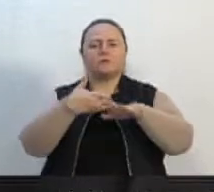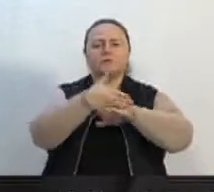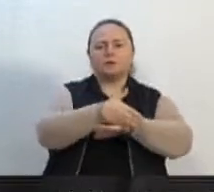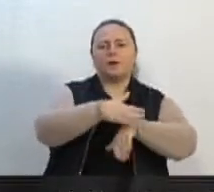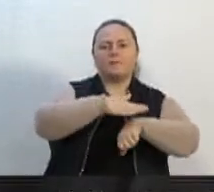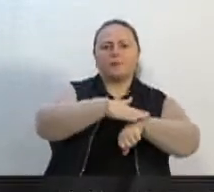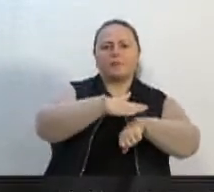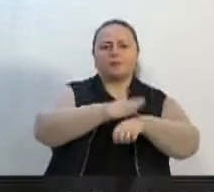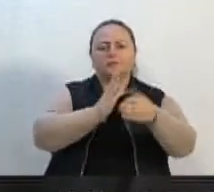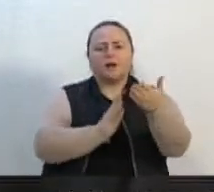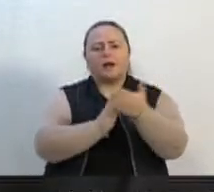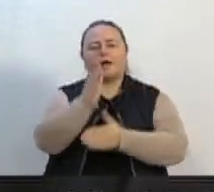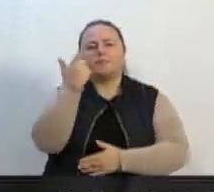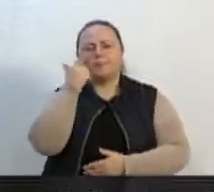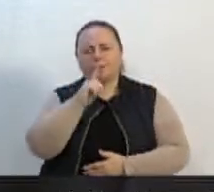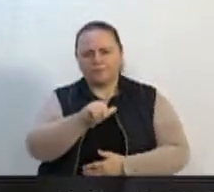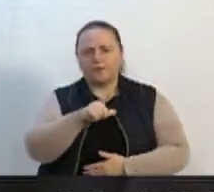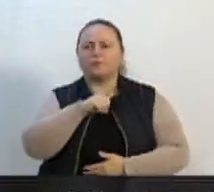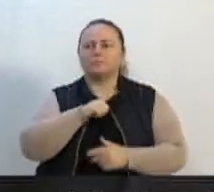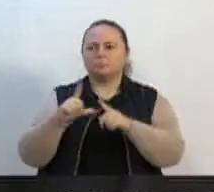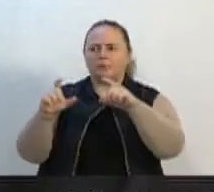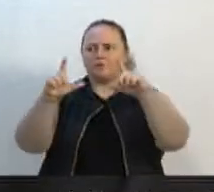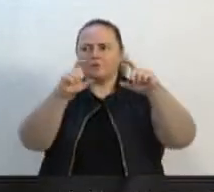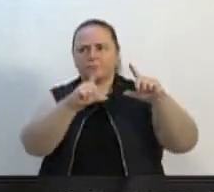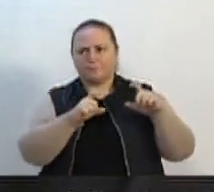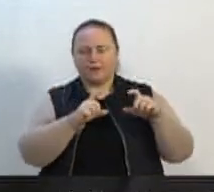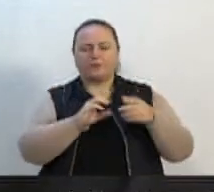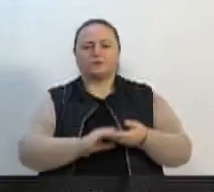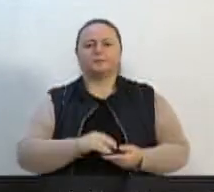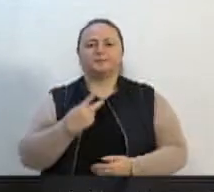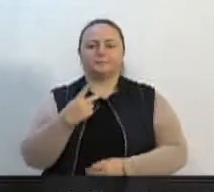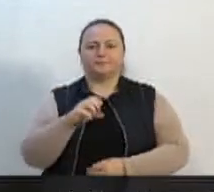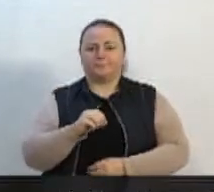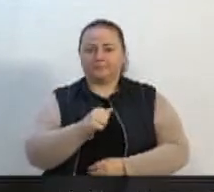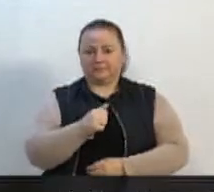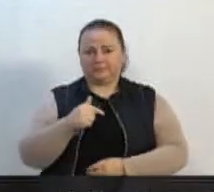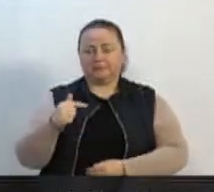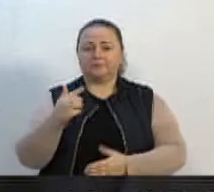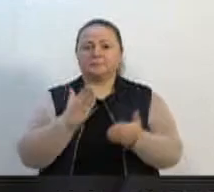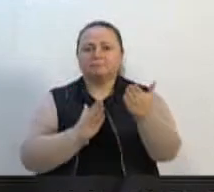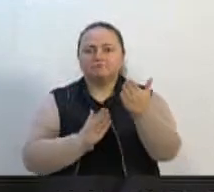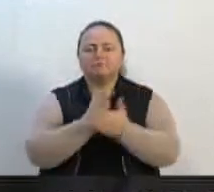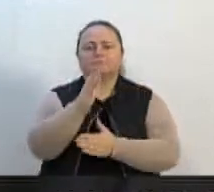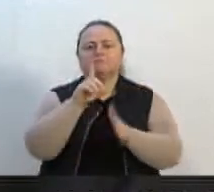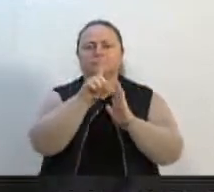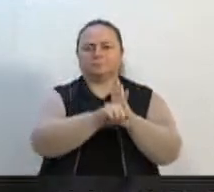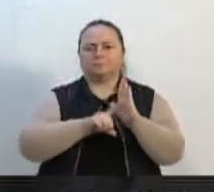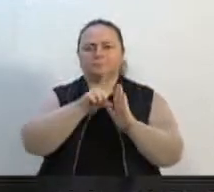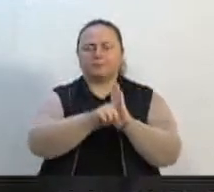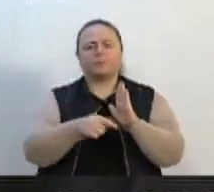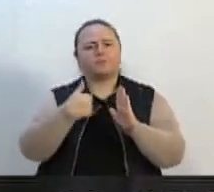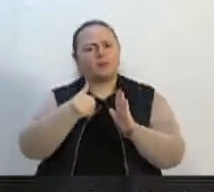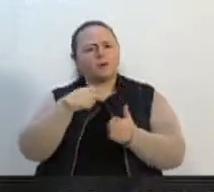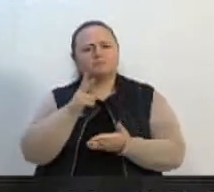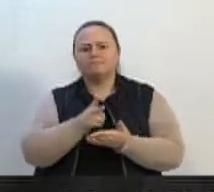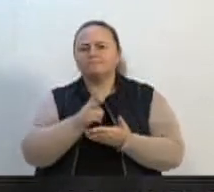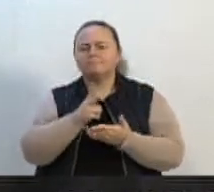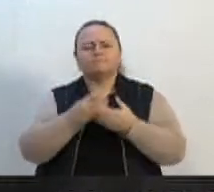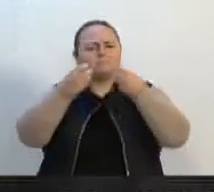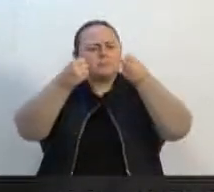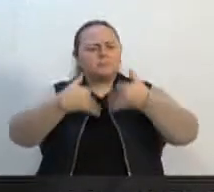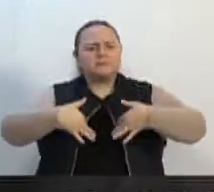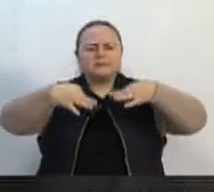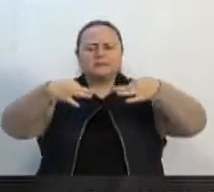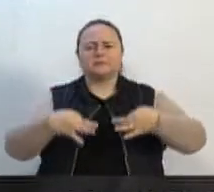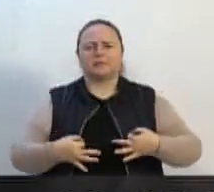da sanção, temos registro de fotos aí. E desde 2017, quando nós aprovamos a legislação, eu fui muito sincero em dizer que eu sabia que